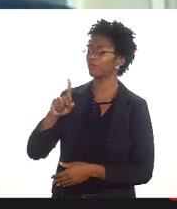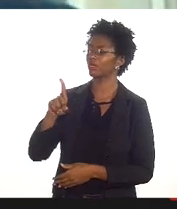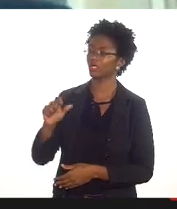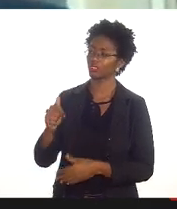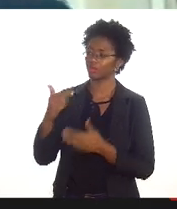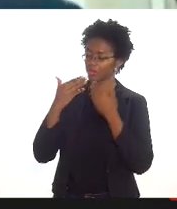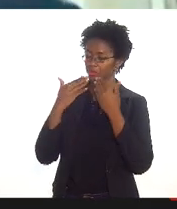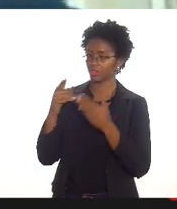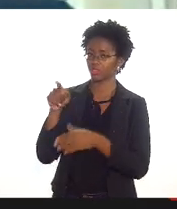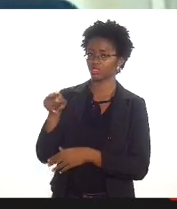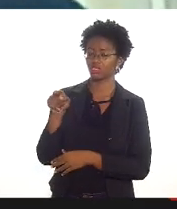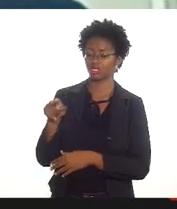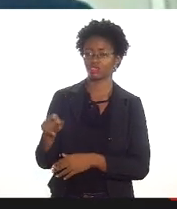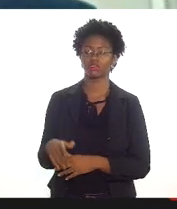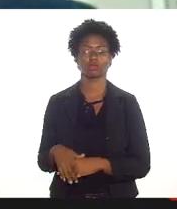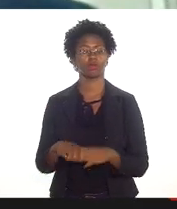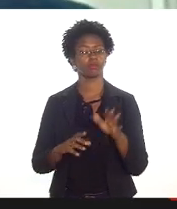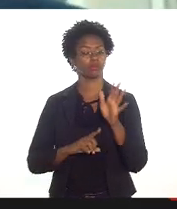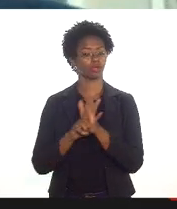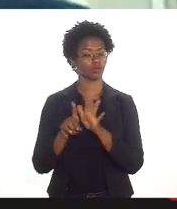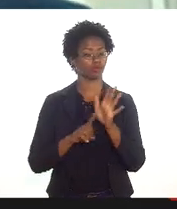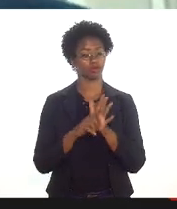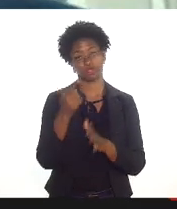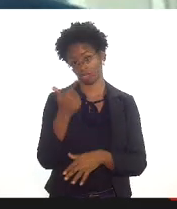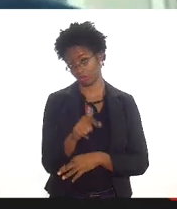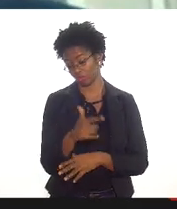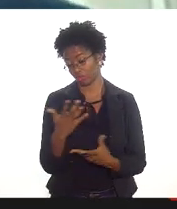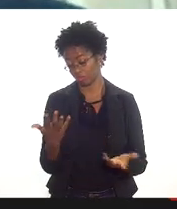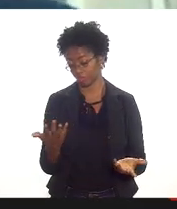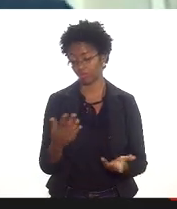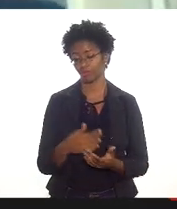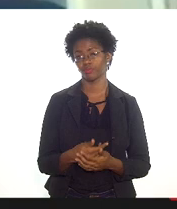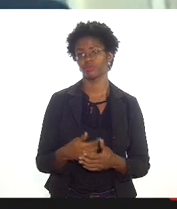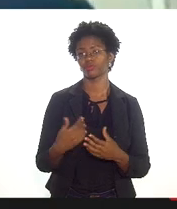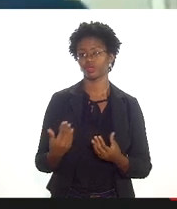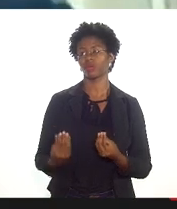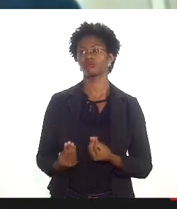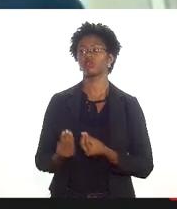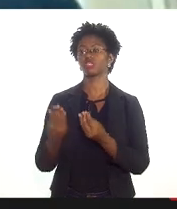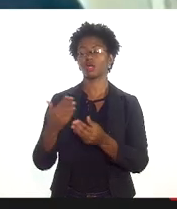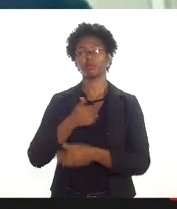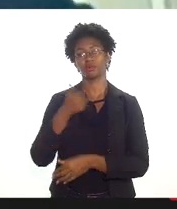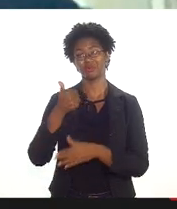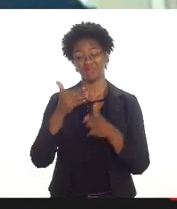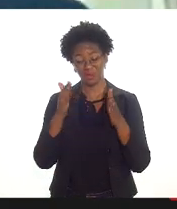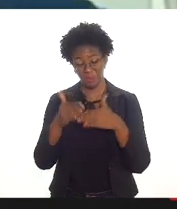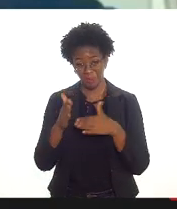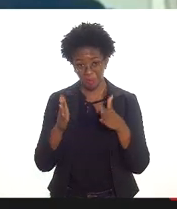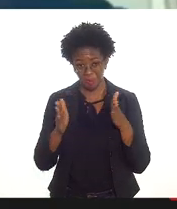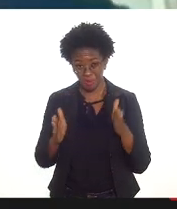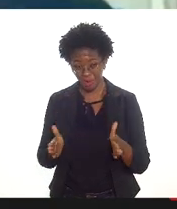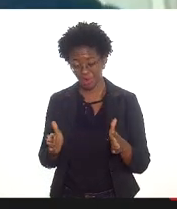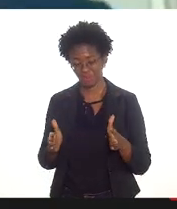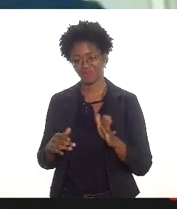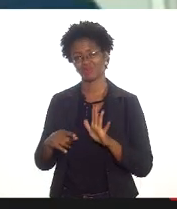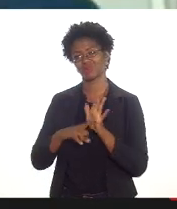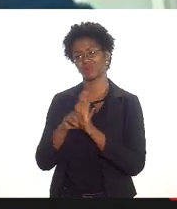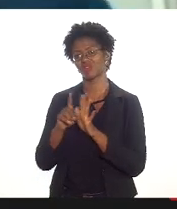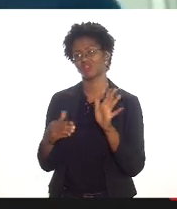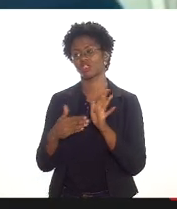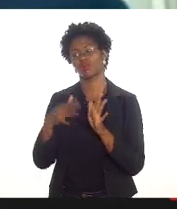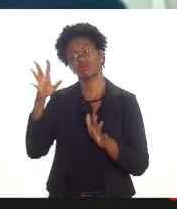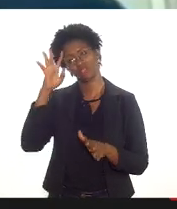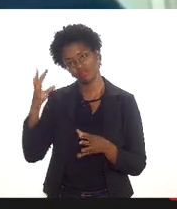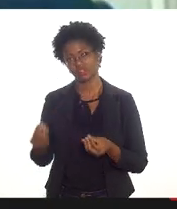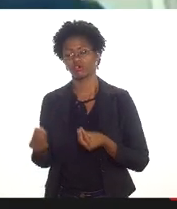essa apresentação. As perguntas, repito, serão apresentadas, a primeiro bloco de perguntas apresentadas até quarta-feira.